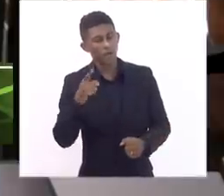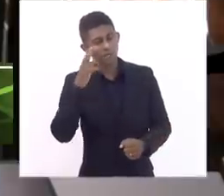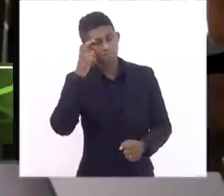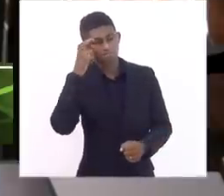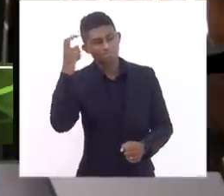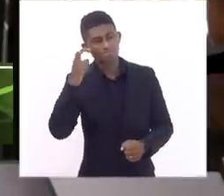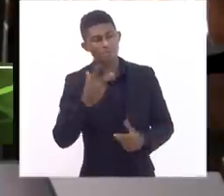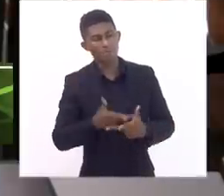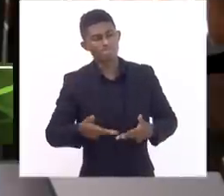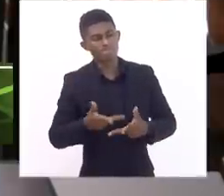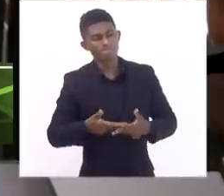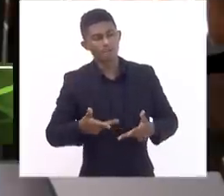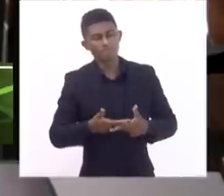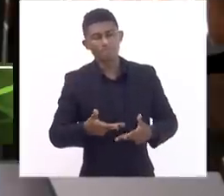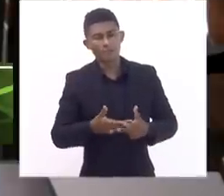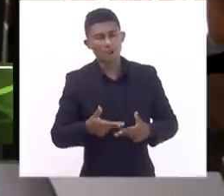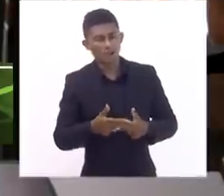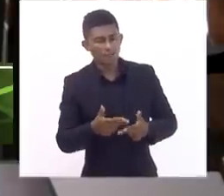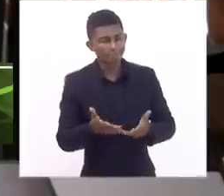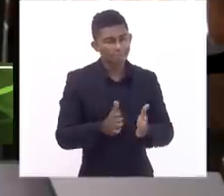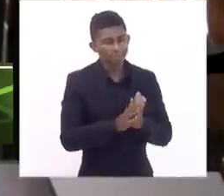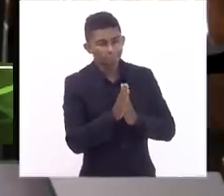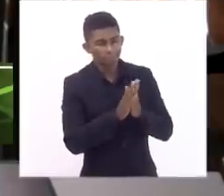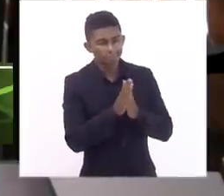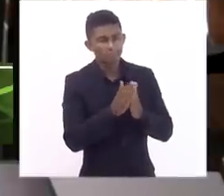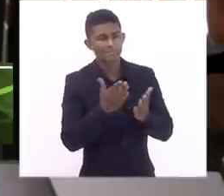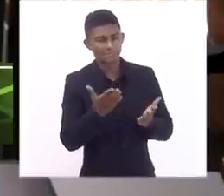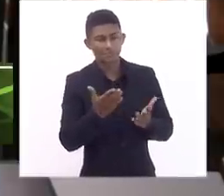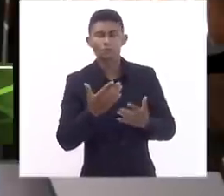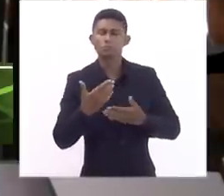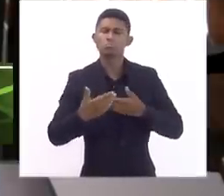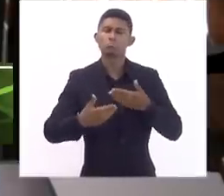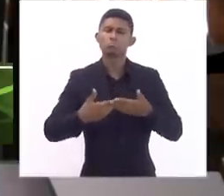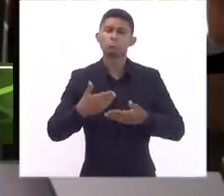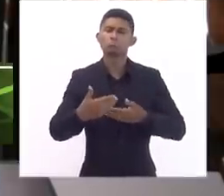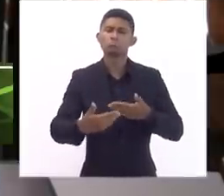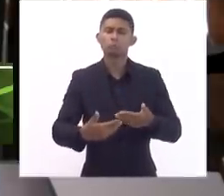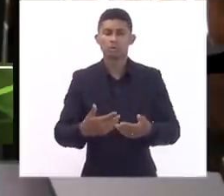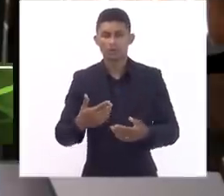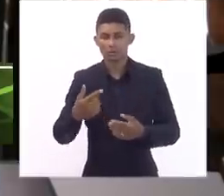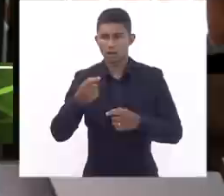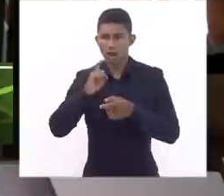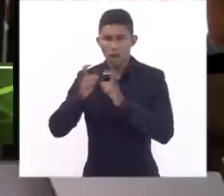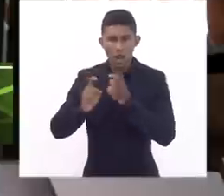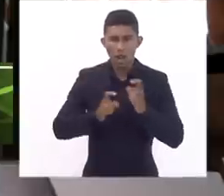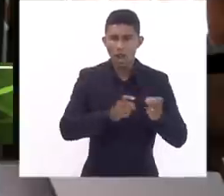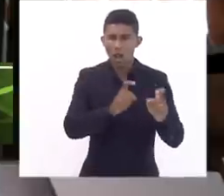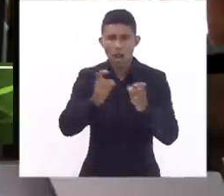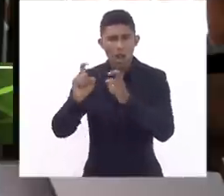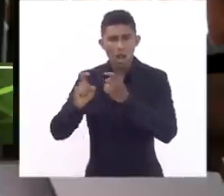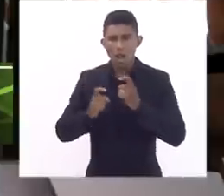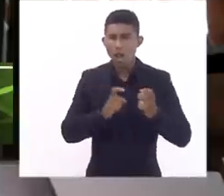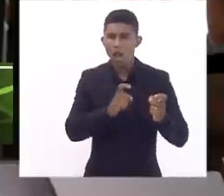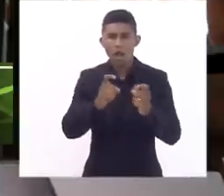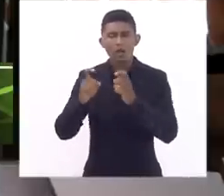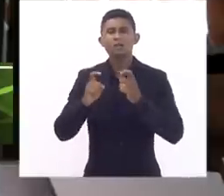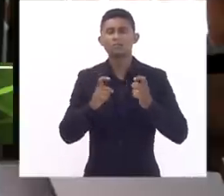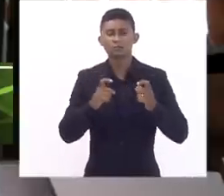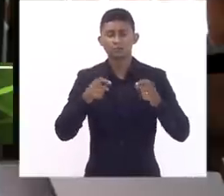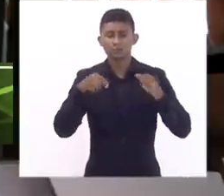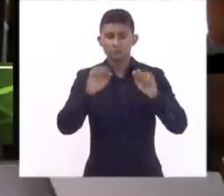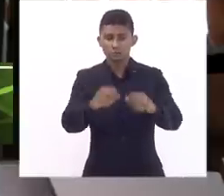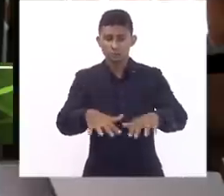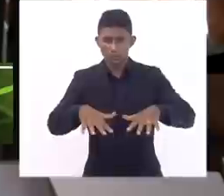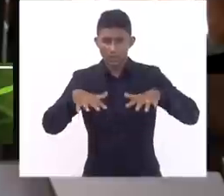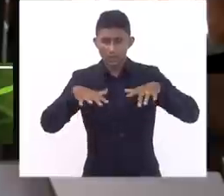E, depois de intensas discussões, o plenário